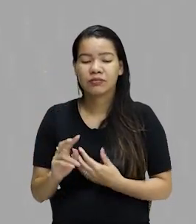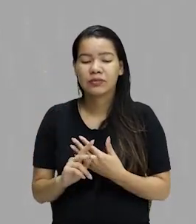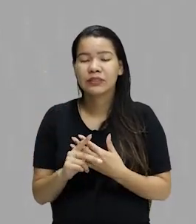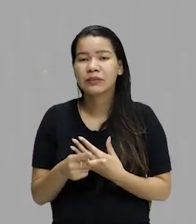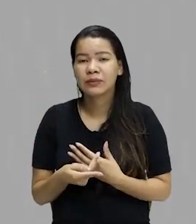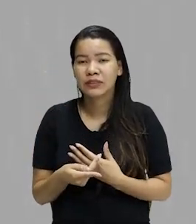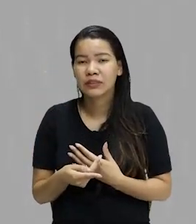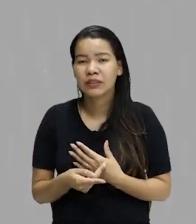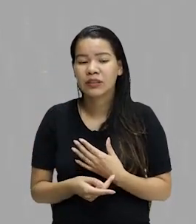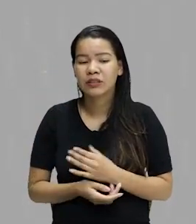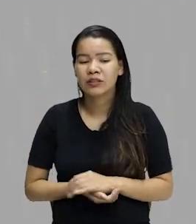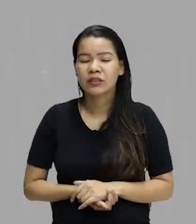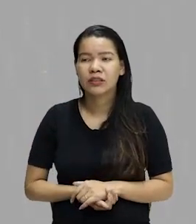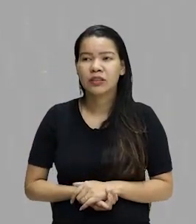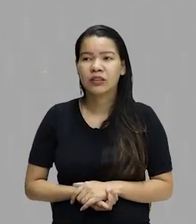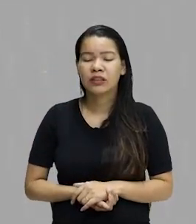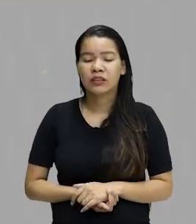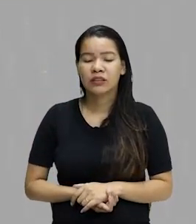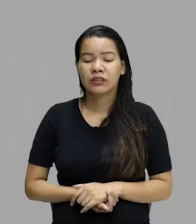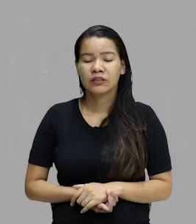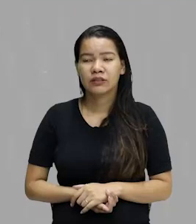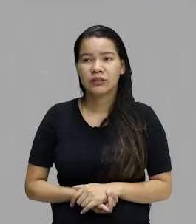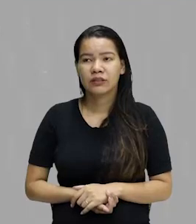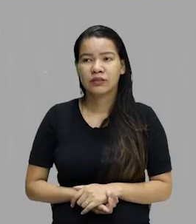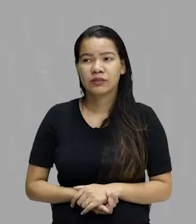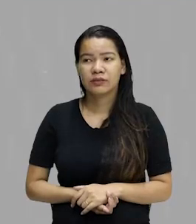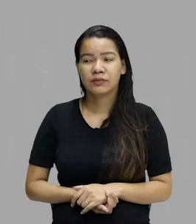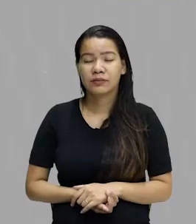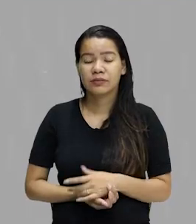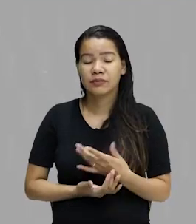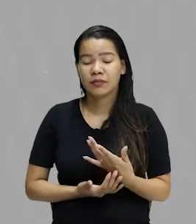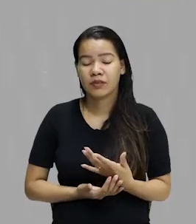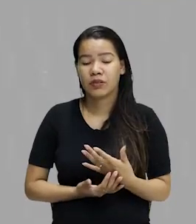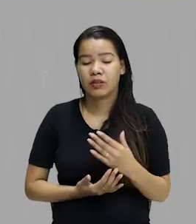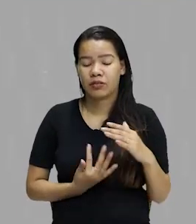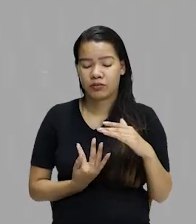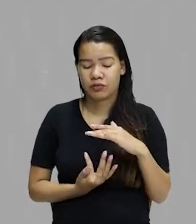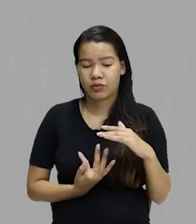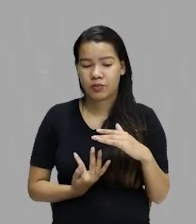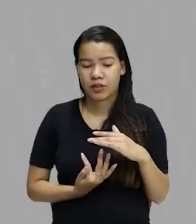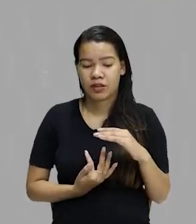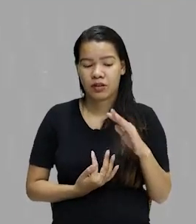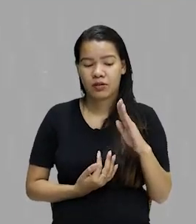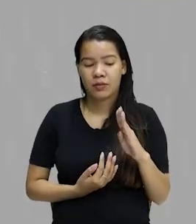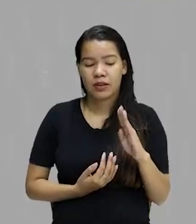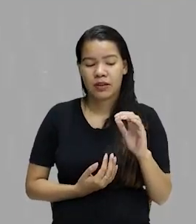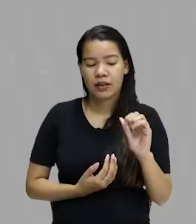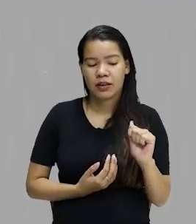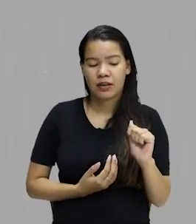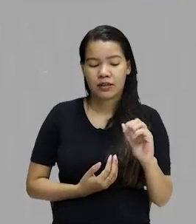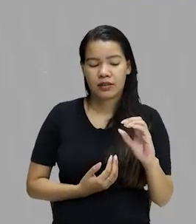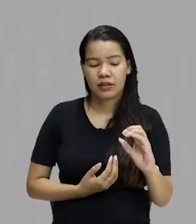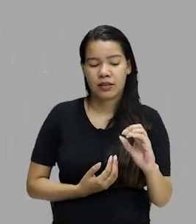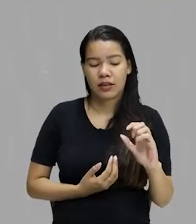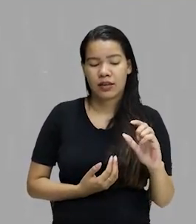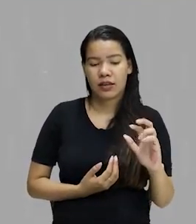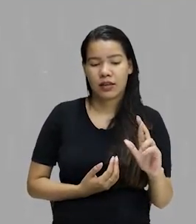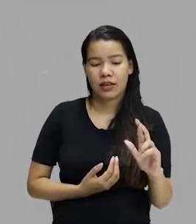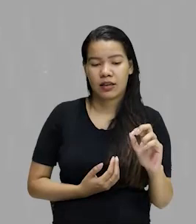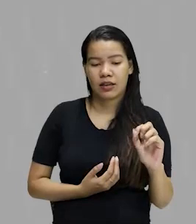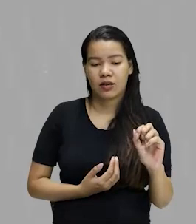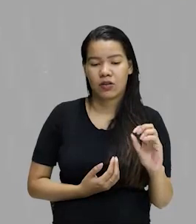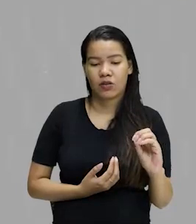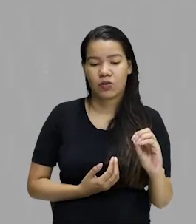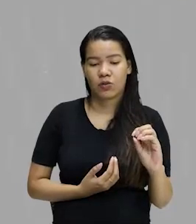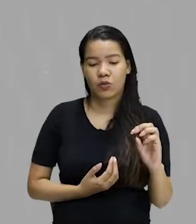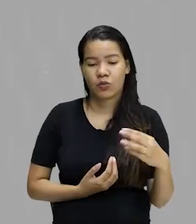BaCrO4, que é o cromato de bário, certo? Então, a fórmula BaCrO4 e o nome cromato